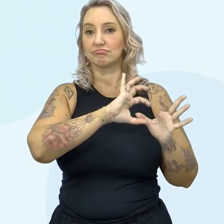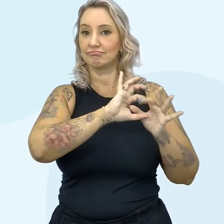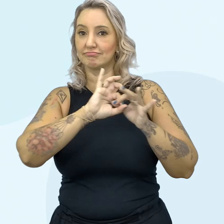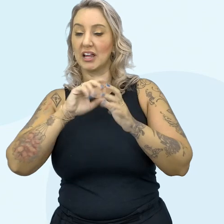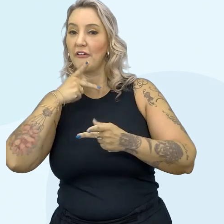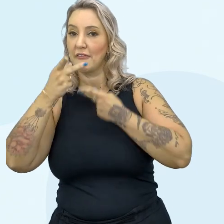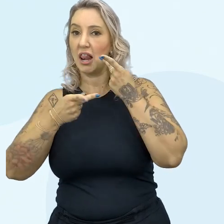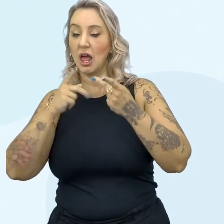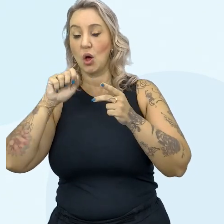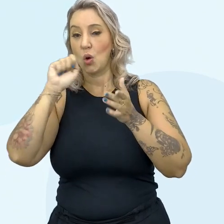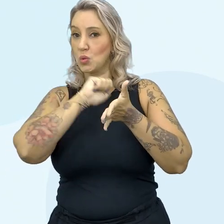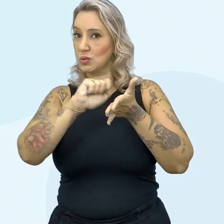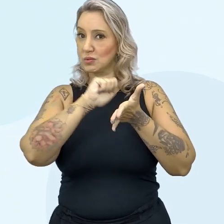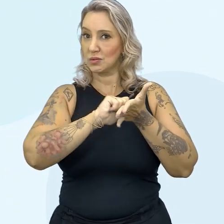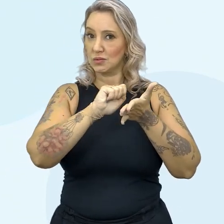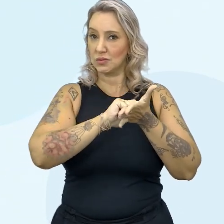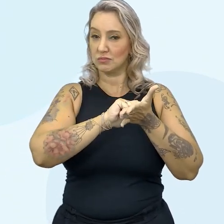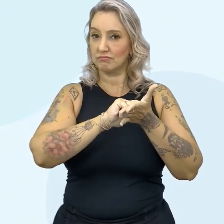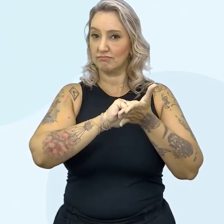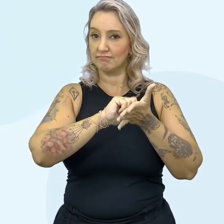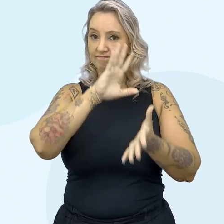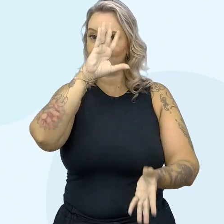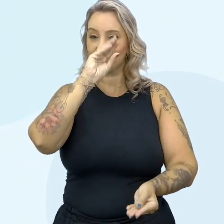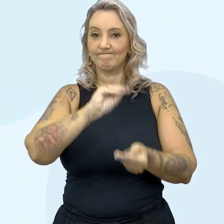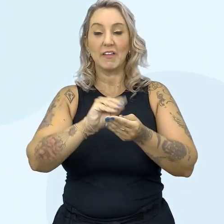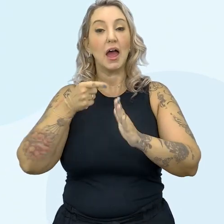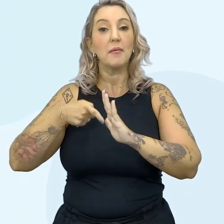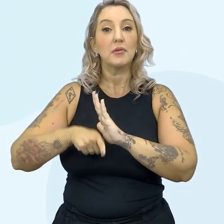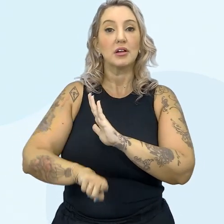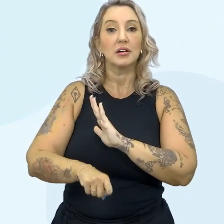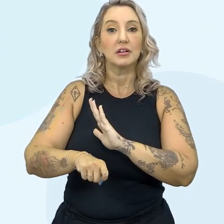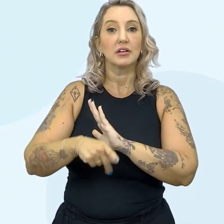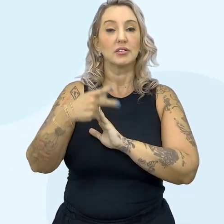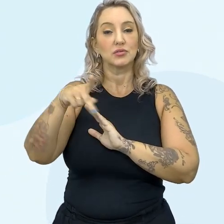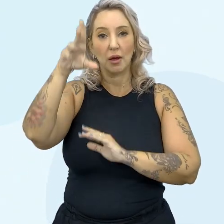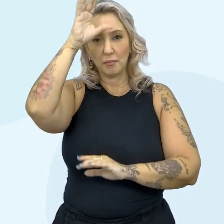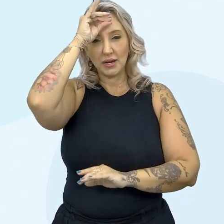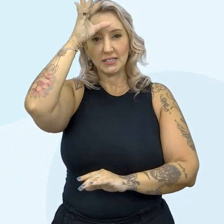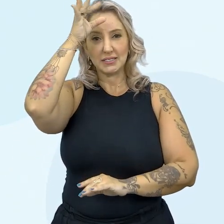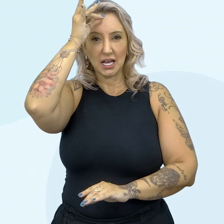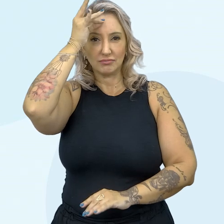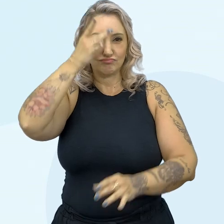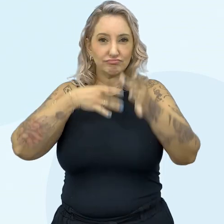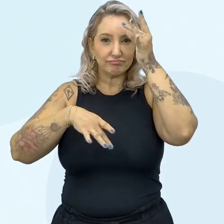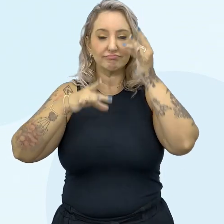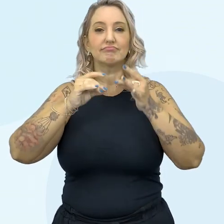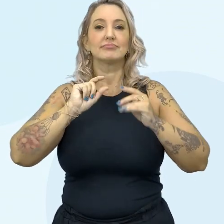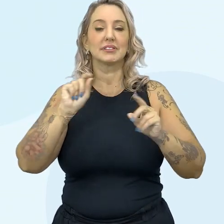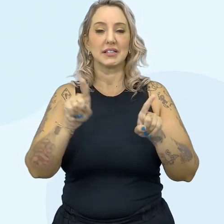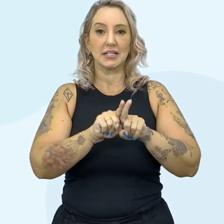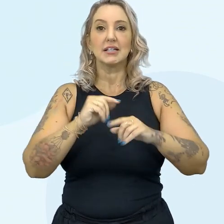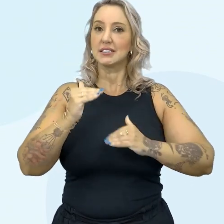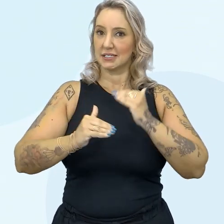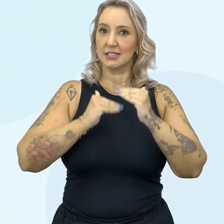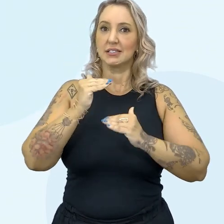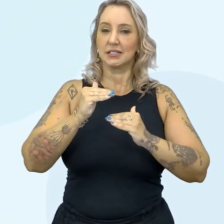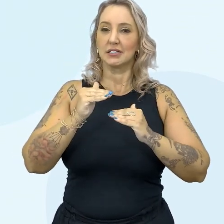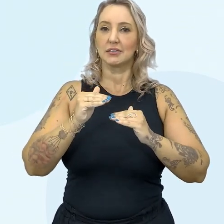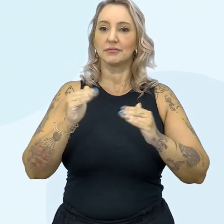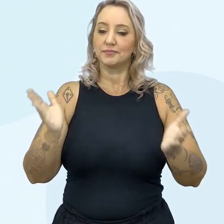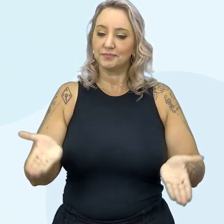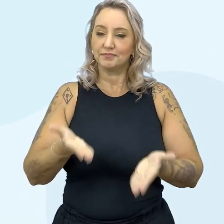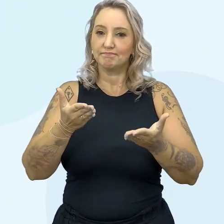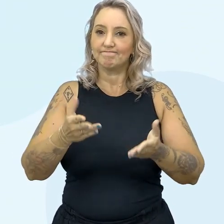falada ou escrita, assim consolidando e aprofundando as suas aprendizagens. Além disso, esse desenvolvimento proporciona